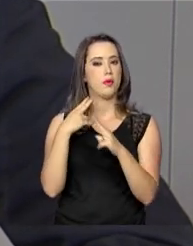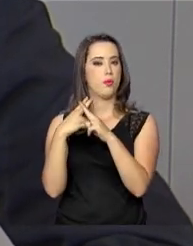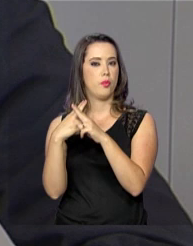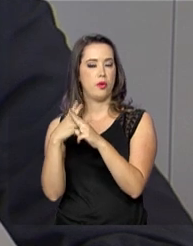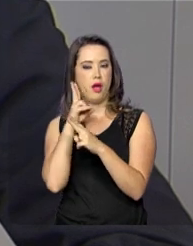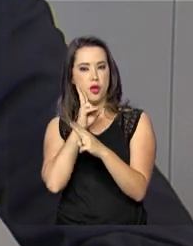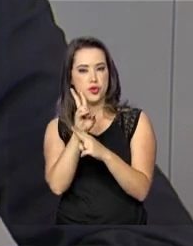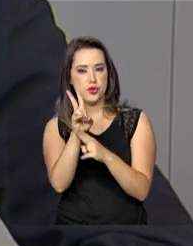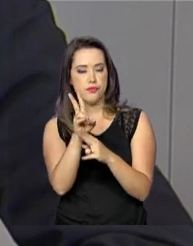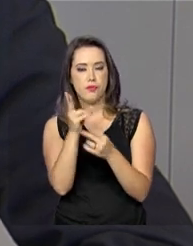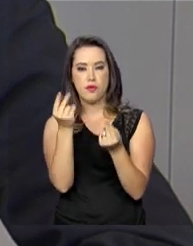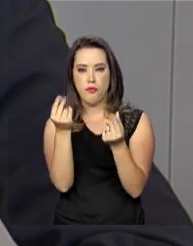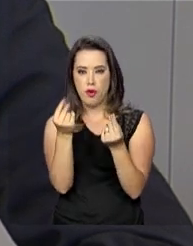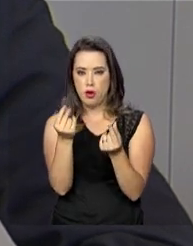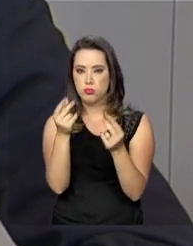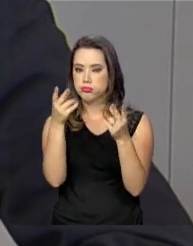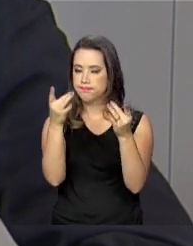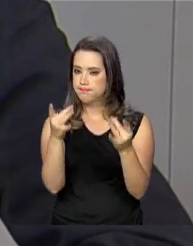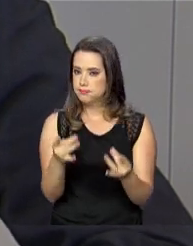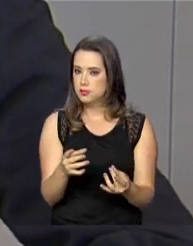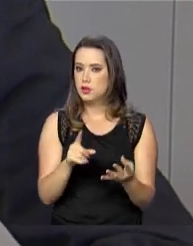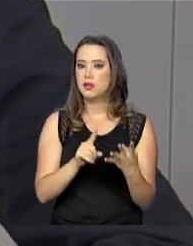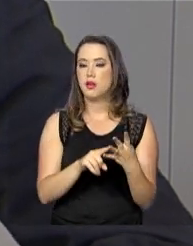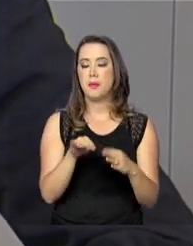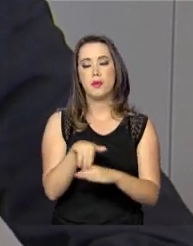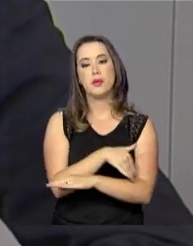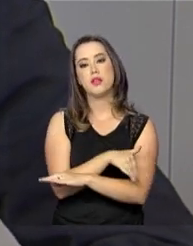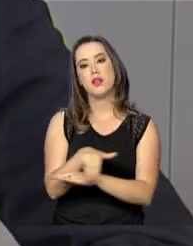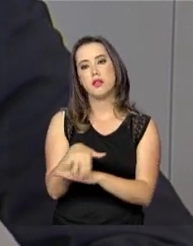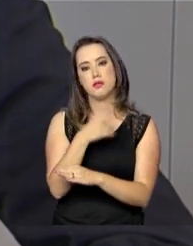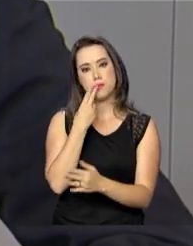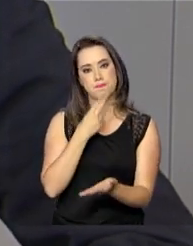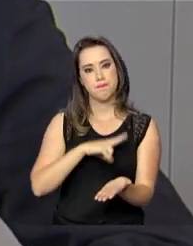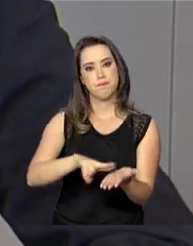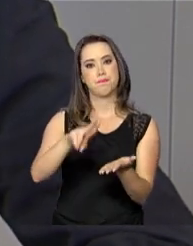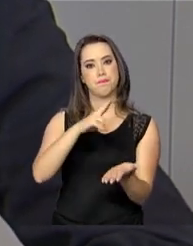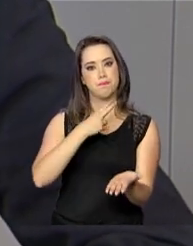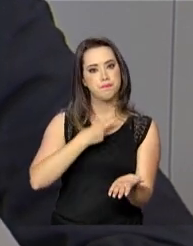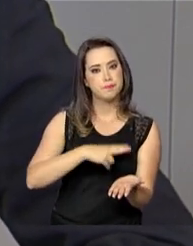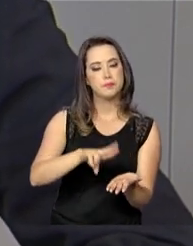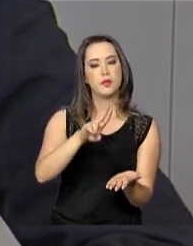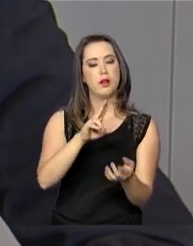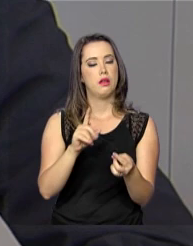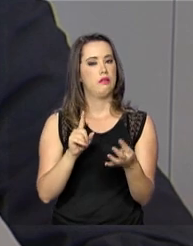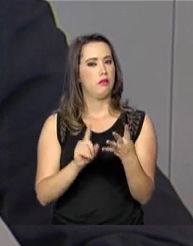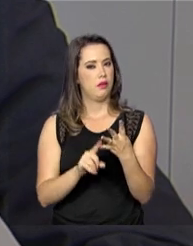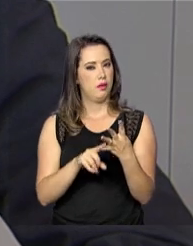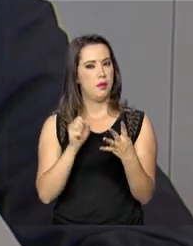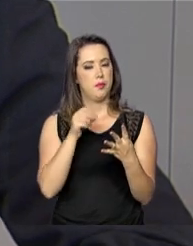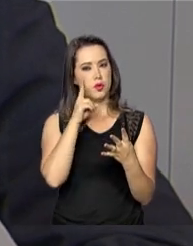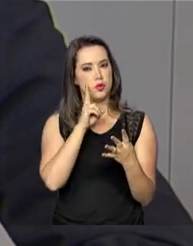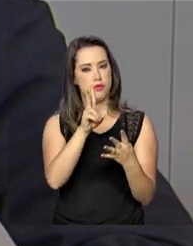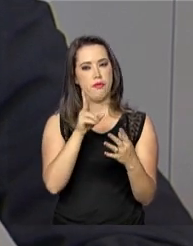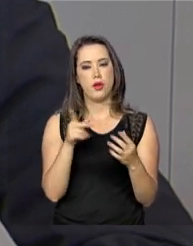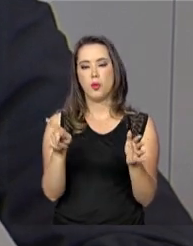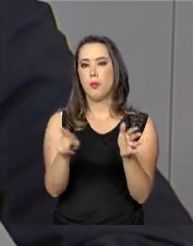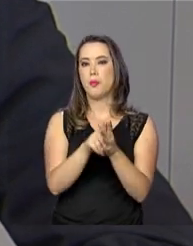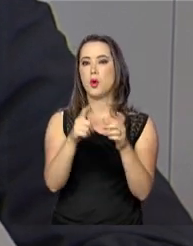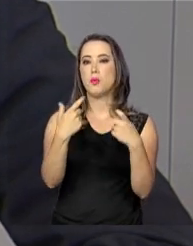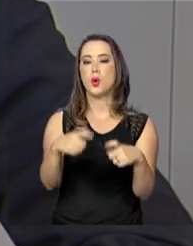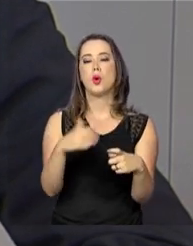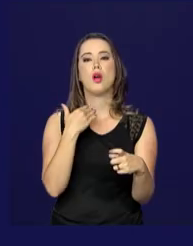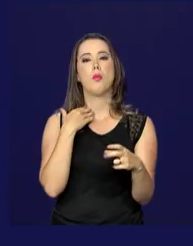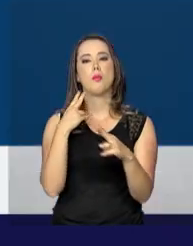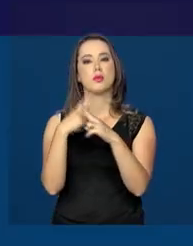valores que o trabalhador pode cadastrar seu endereço para receber via carta e também pode fazer esse acompanhamento diretamente nas agências